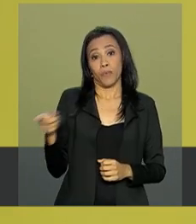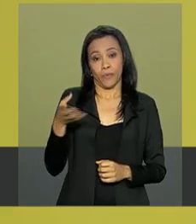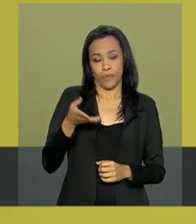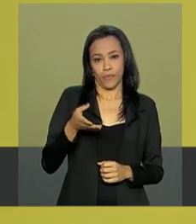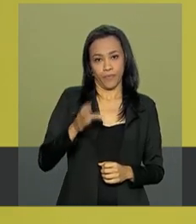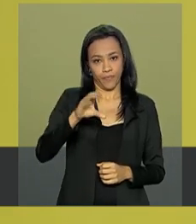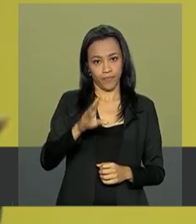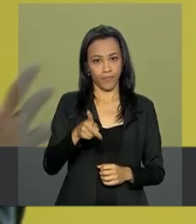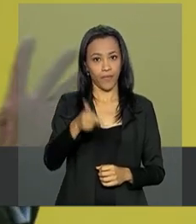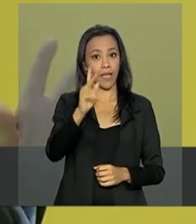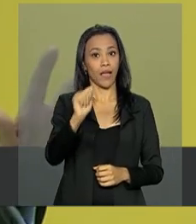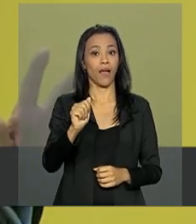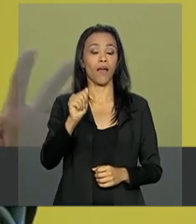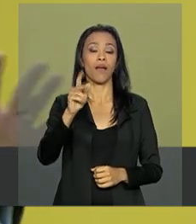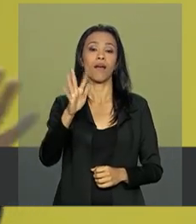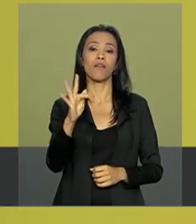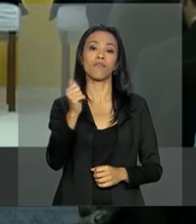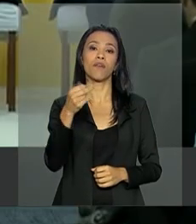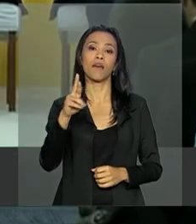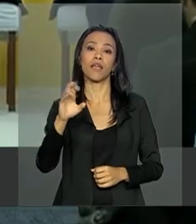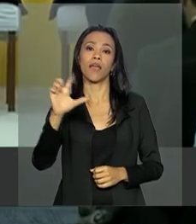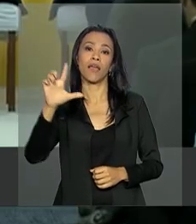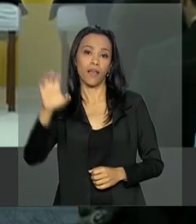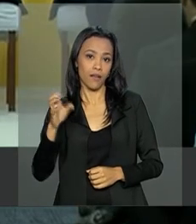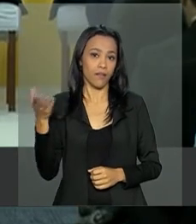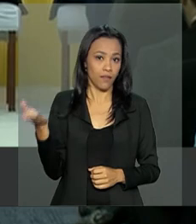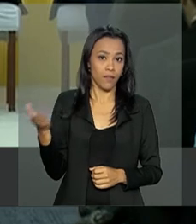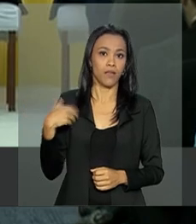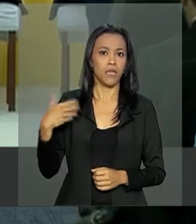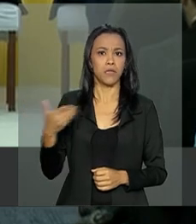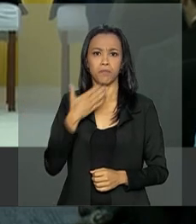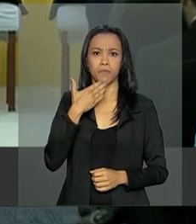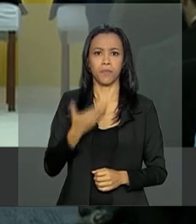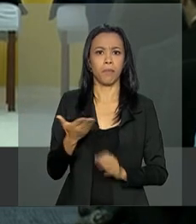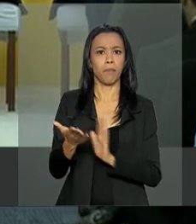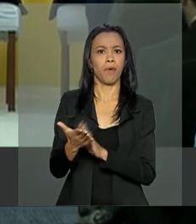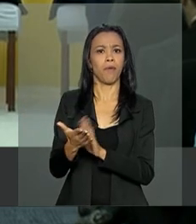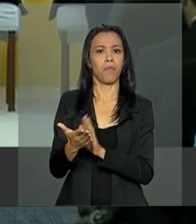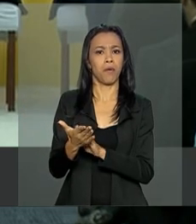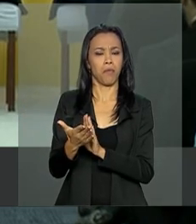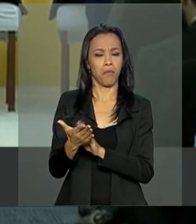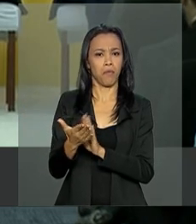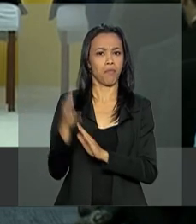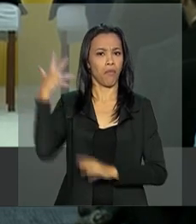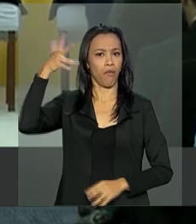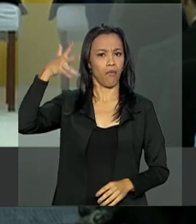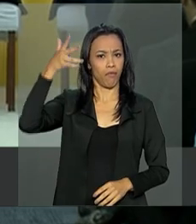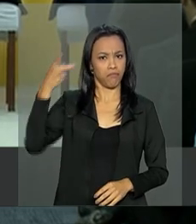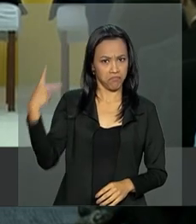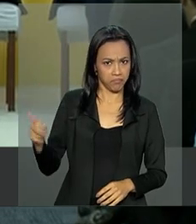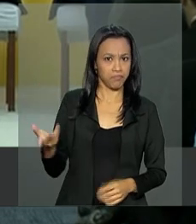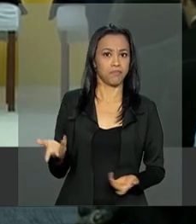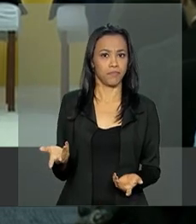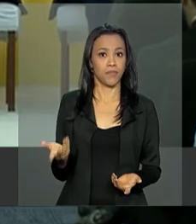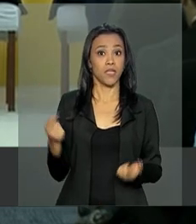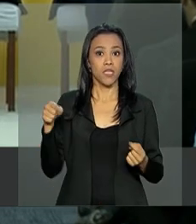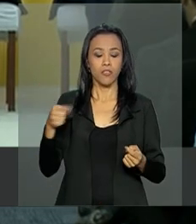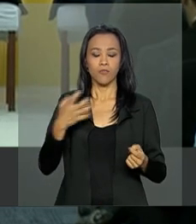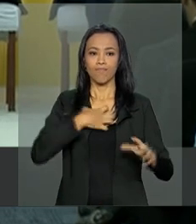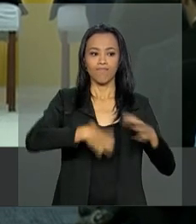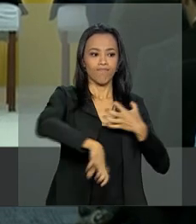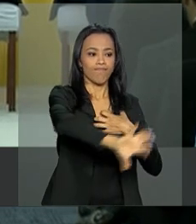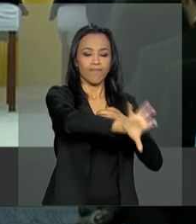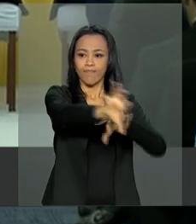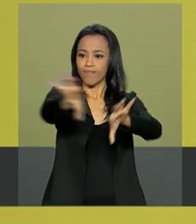psicológica, né? Vejam quantas palmas ele pediu logo ao início da sua fala, o que cria uma energia